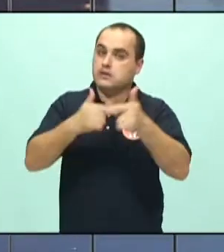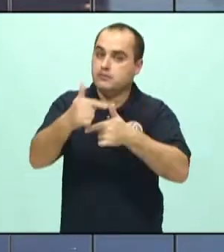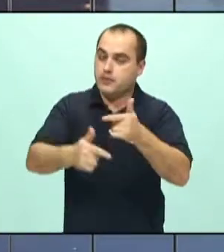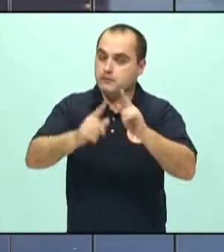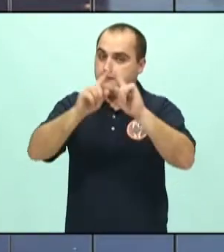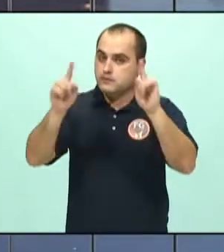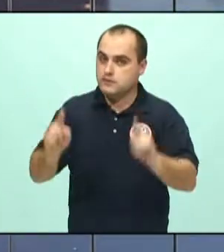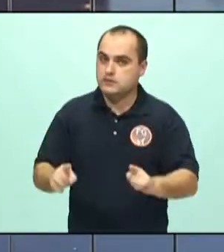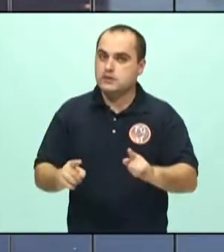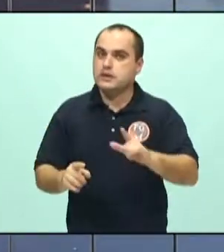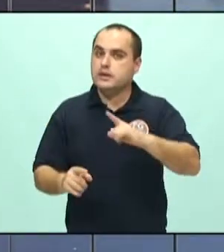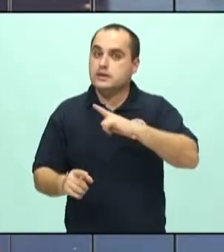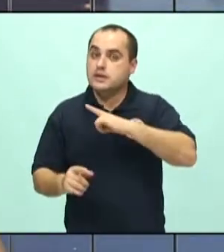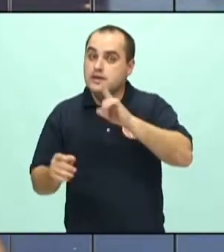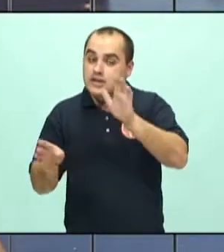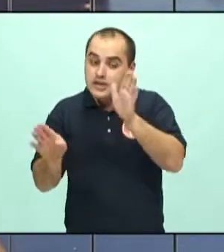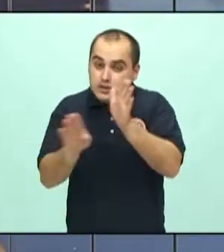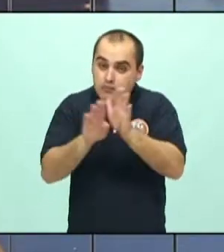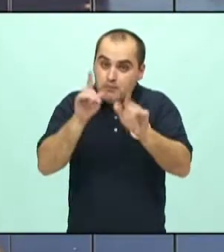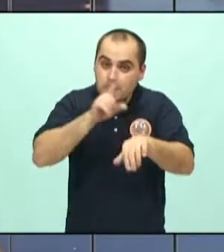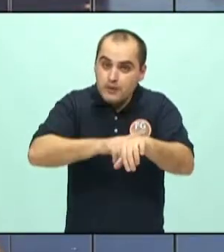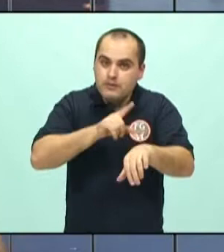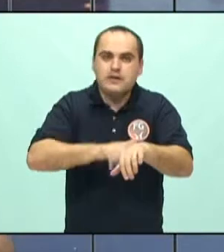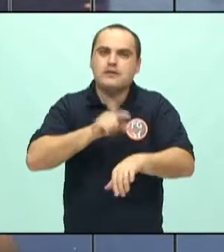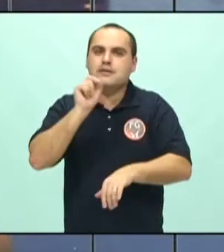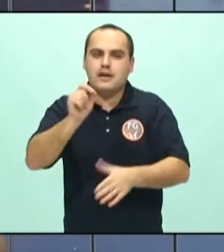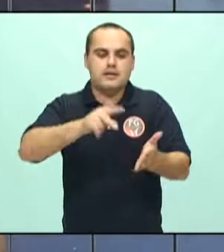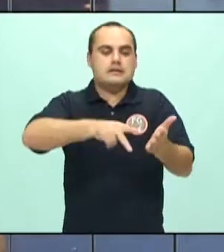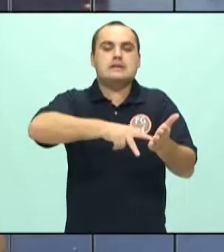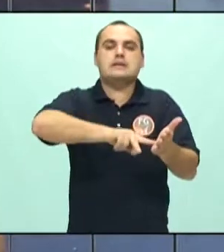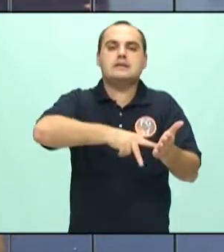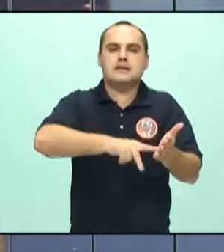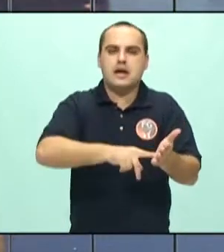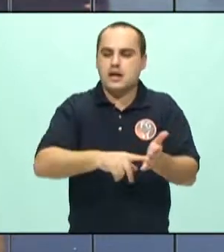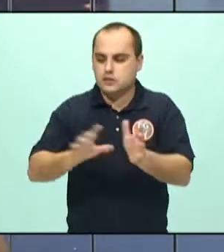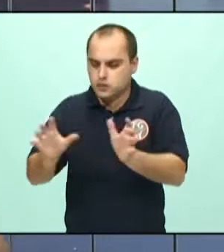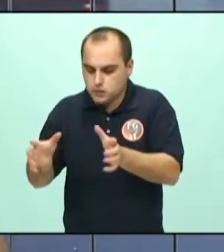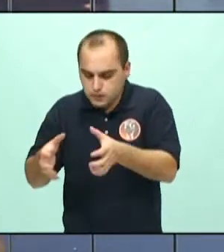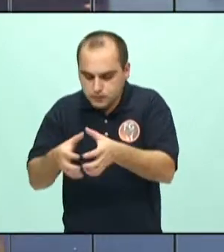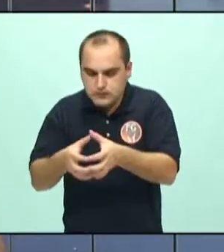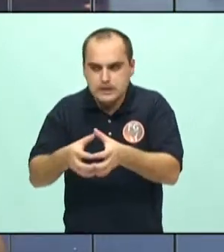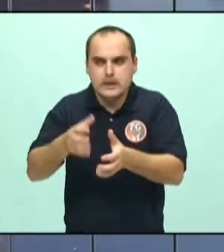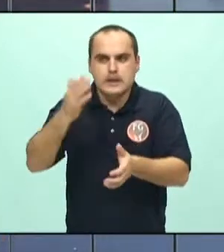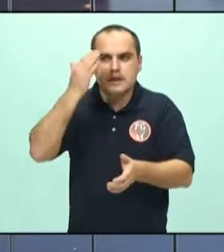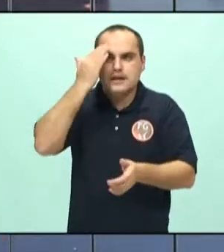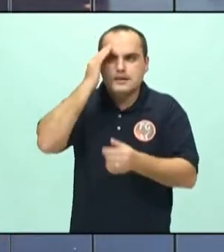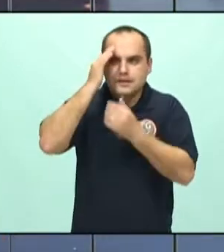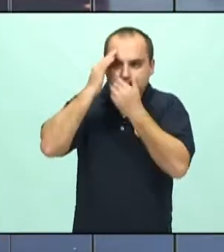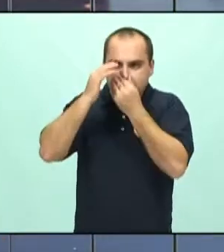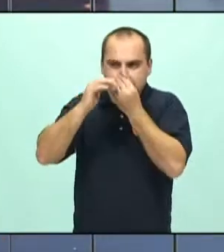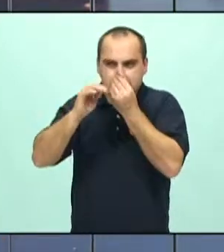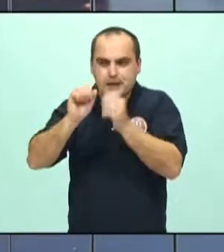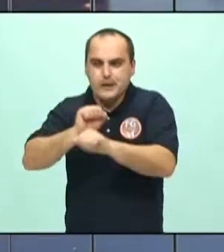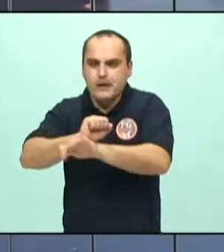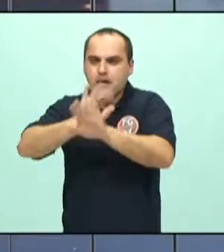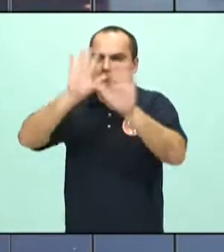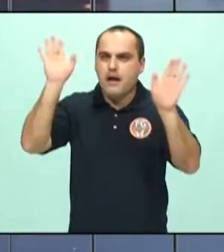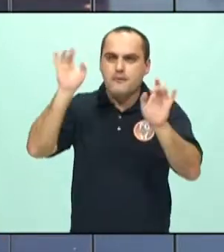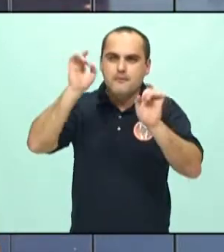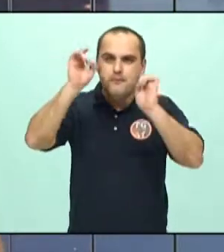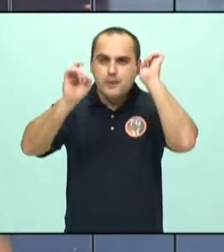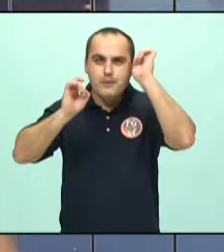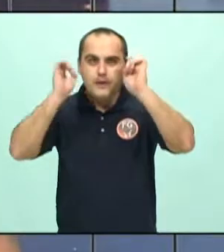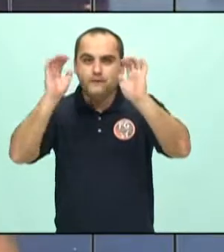chegou um determinado tempo que as lideranças sindicais entenderam essa preocupação com o futuro e esse compromisso, e